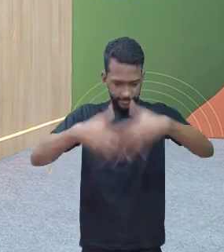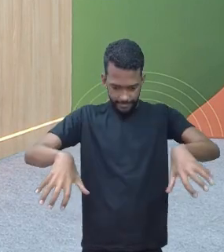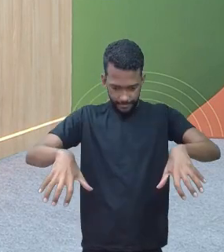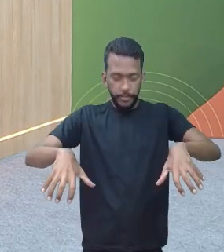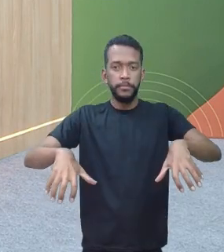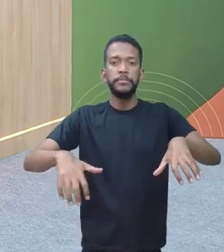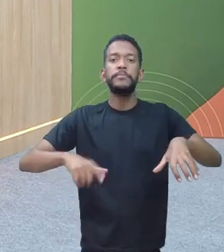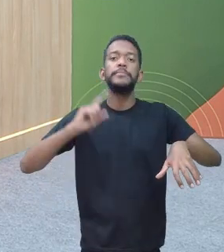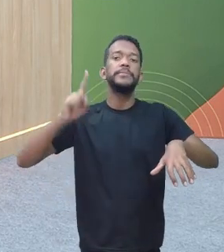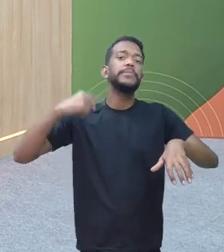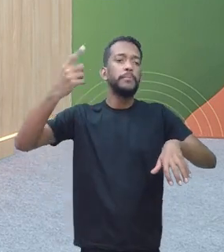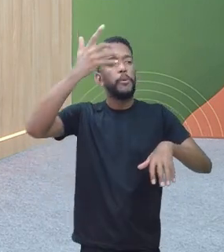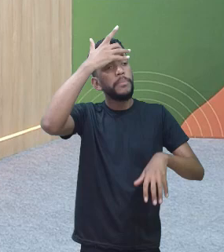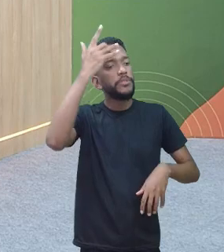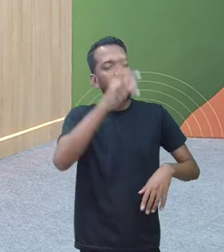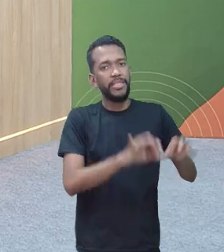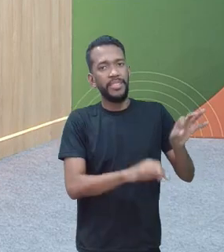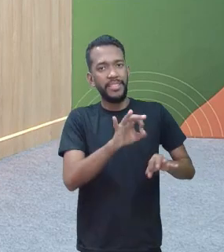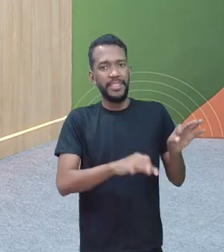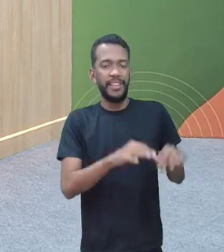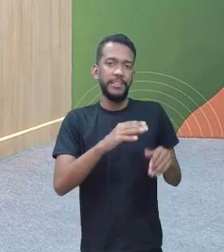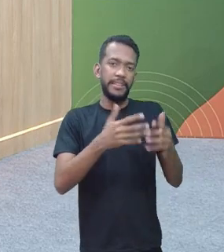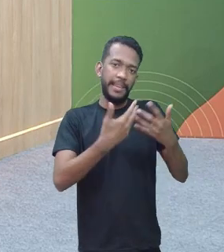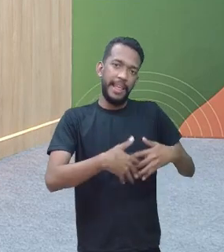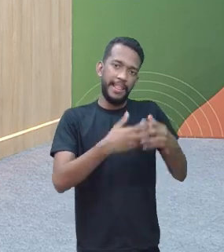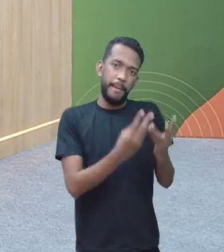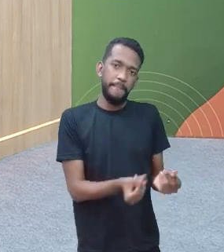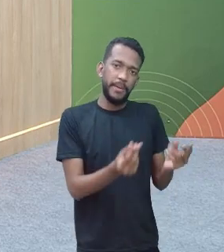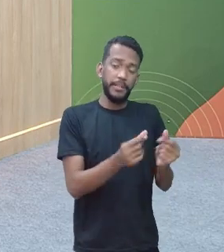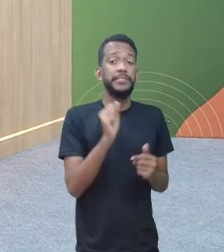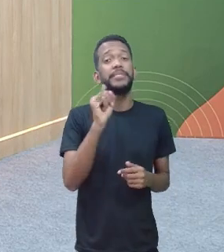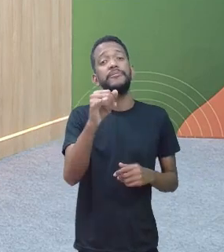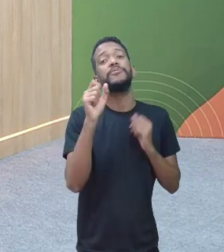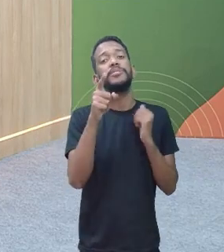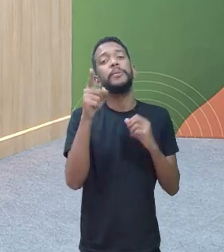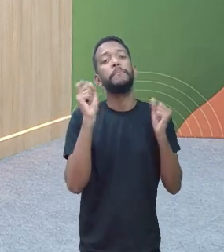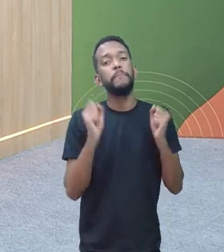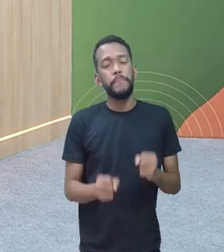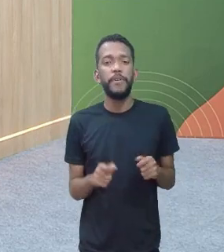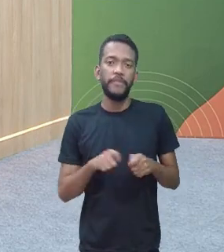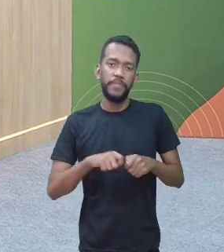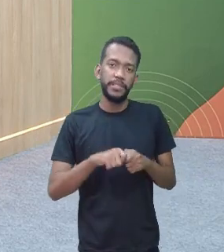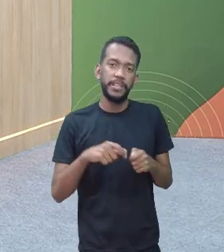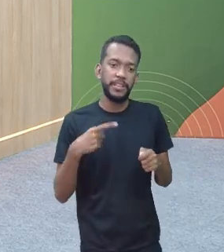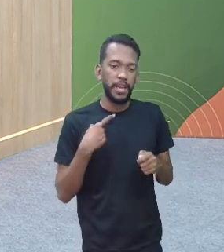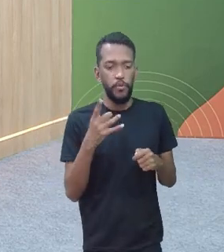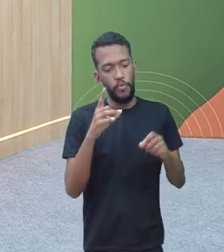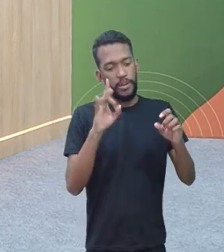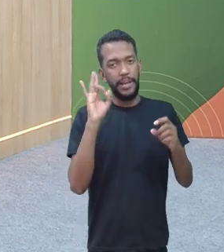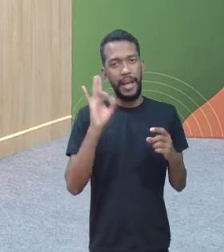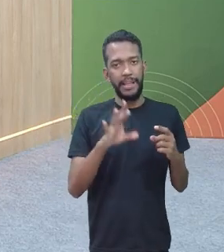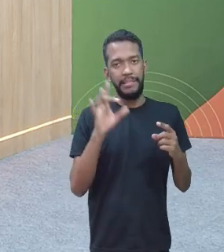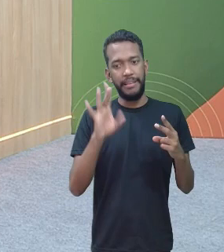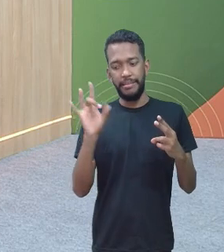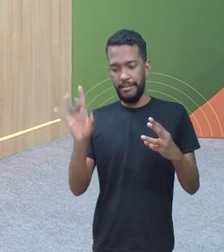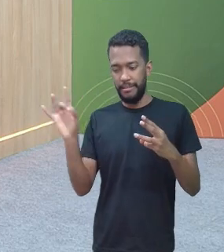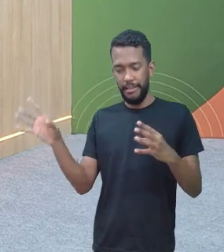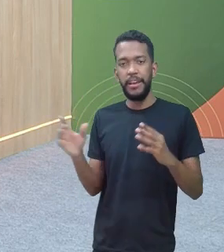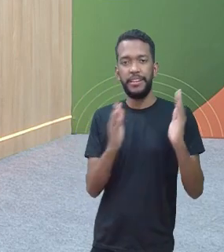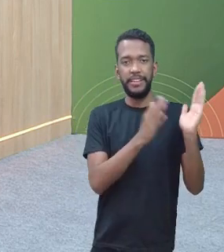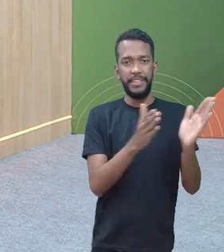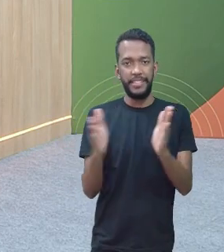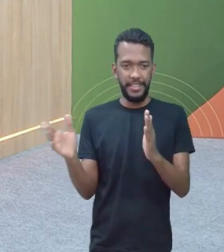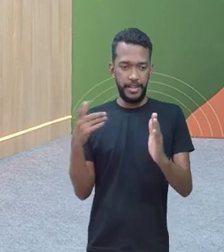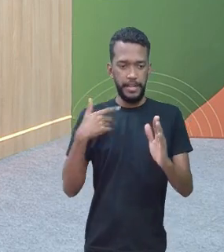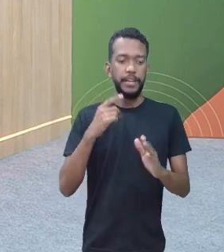e aí depois os outros vão fazendo os outros tratamentos. Se você puder fazer ainda melhor, colocar um recipiente para cada tipo de resíduo, aí você vai